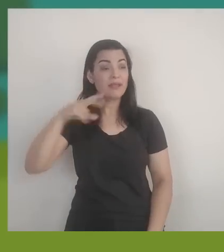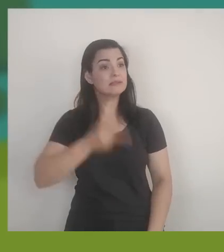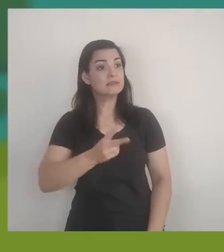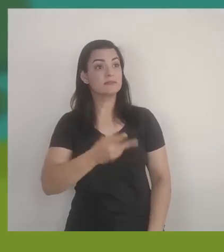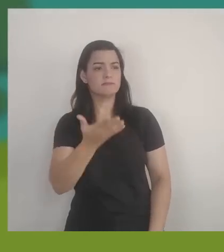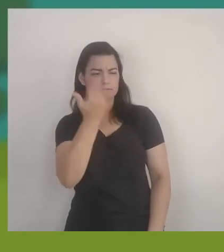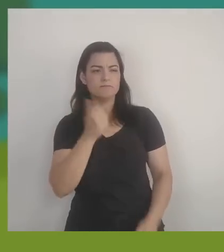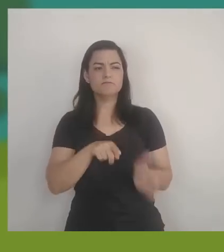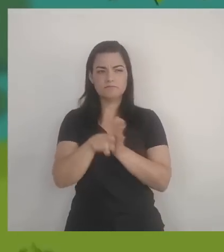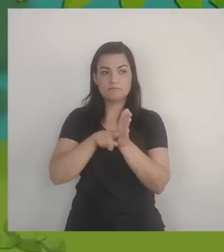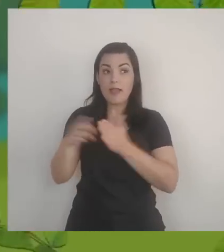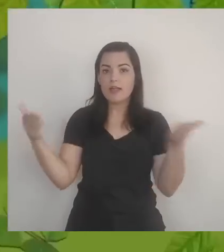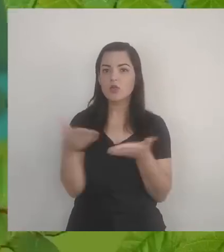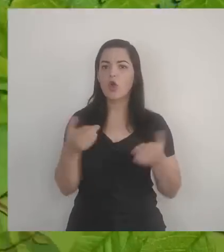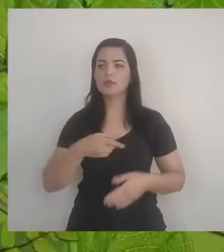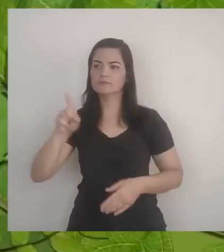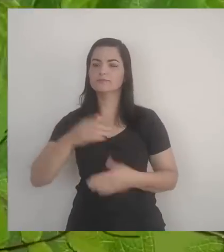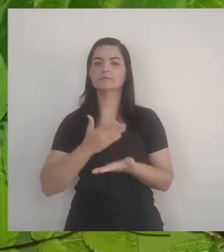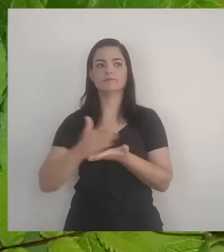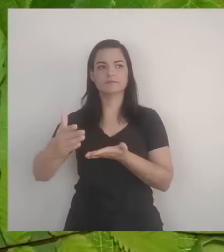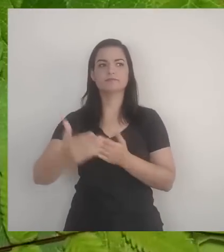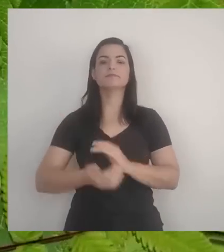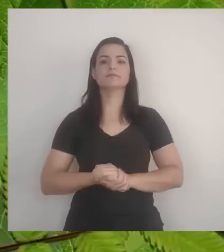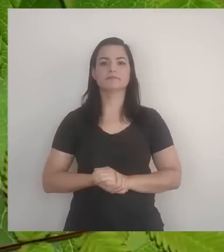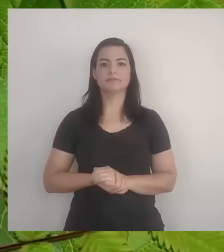investigação agora mesmo.